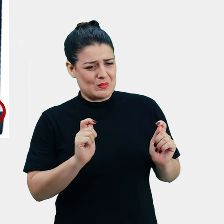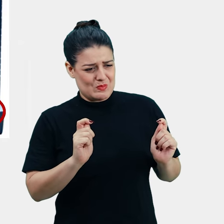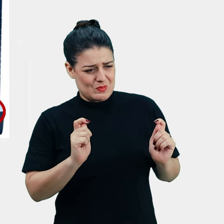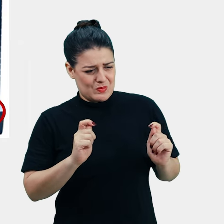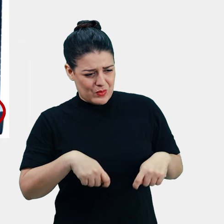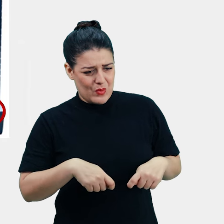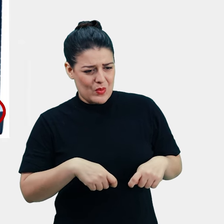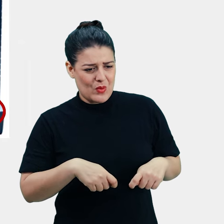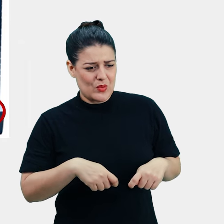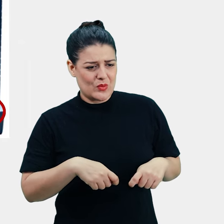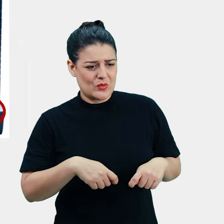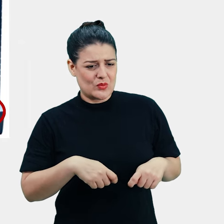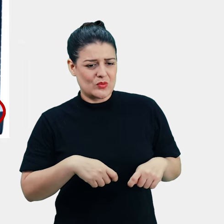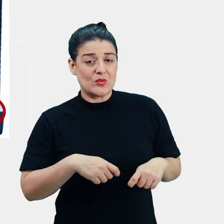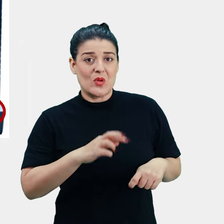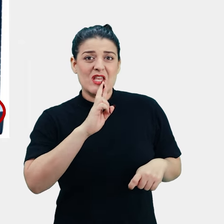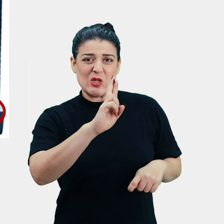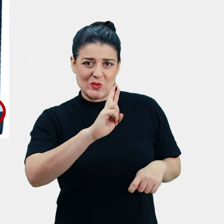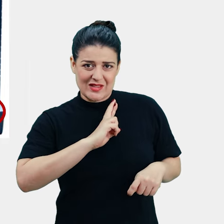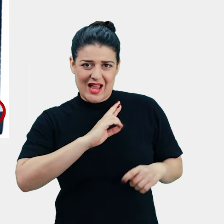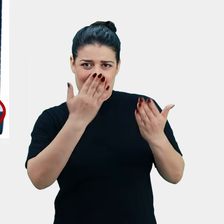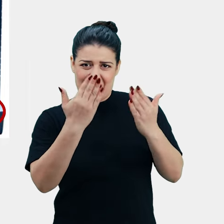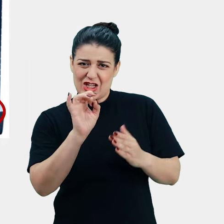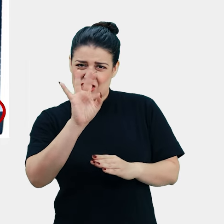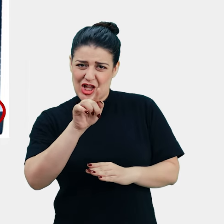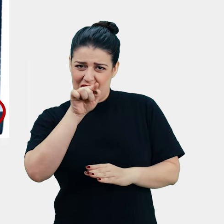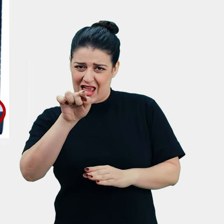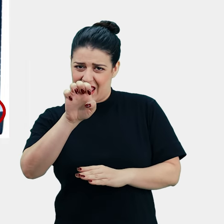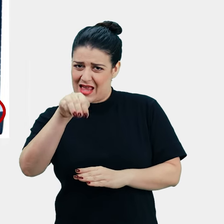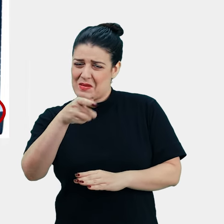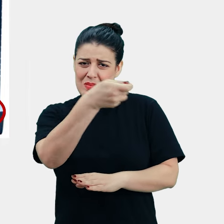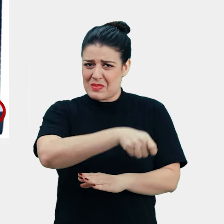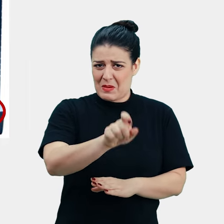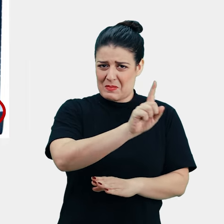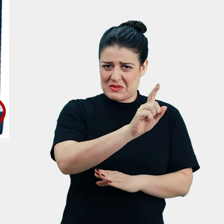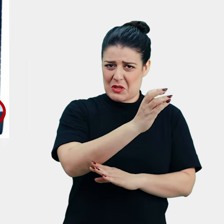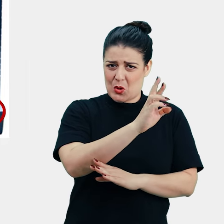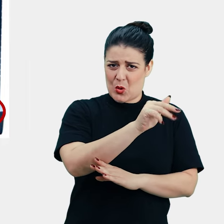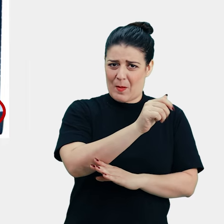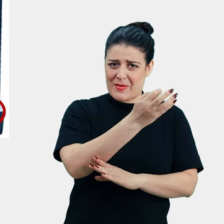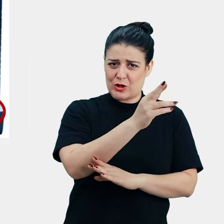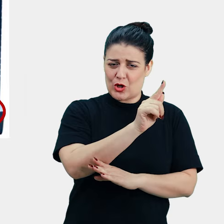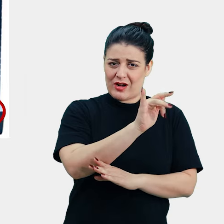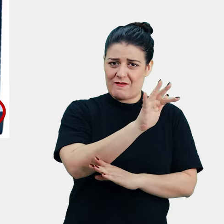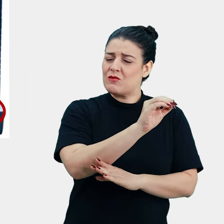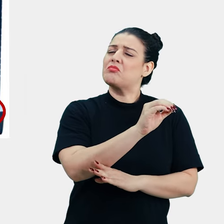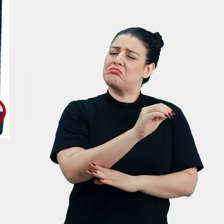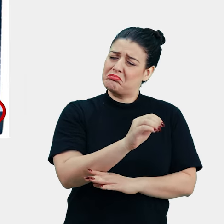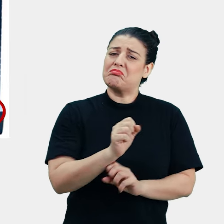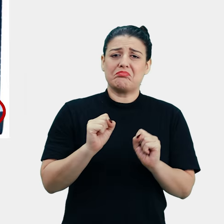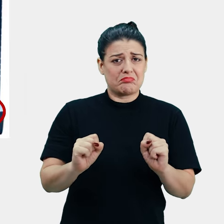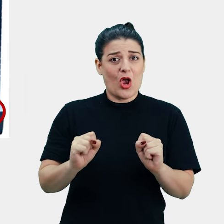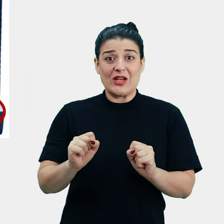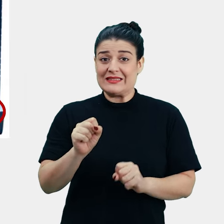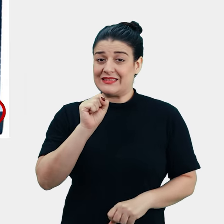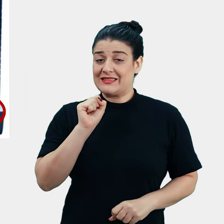Eu posso adquirir a análise só no espectrômetro de massa, sem ter um cromatógrafo? Pode. Nesse caso, quando